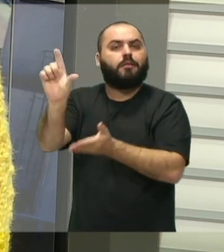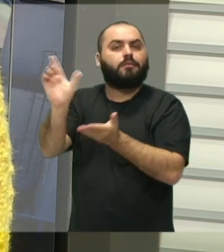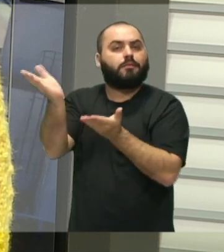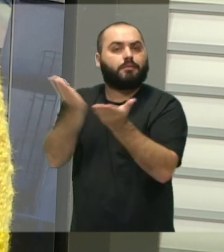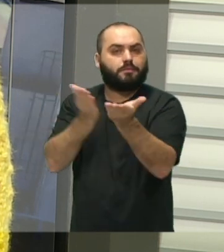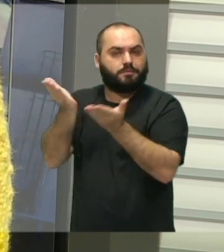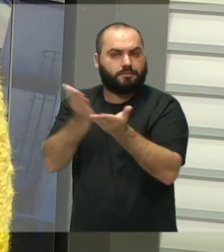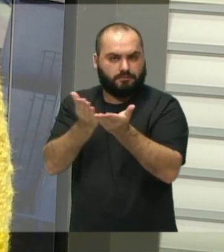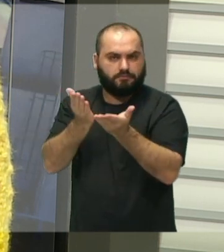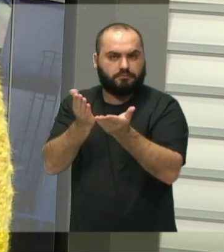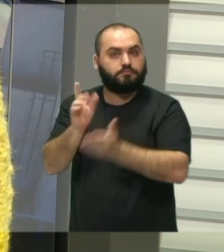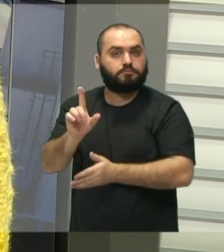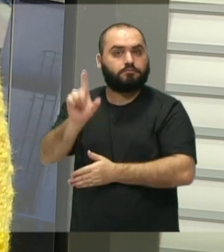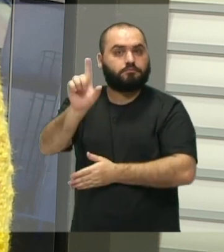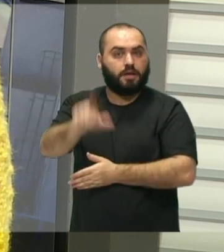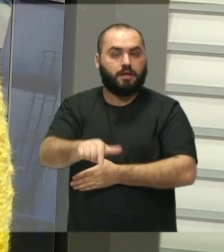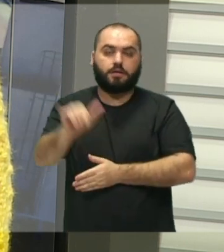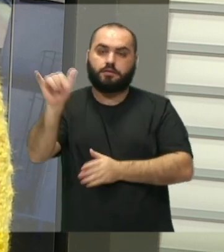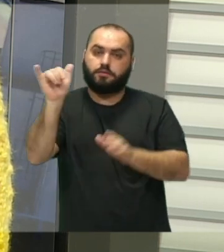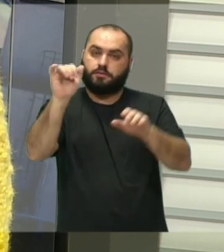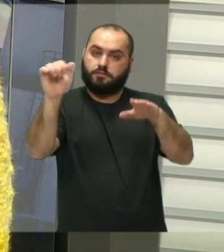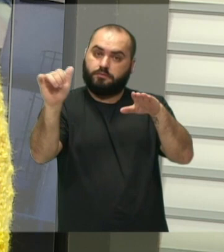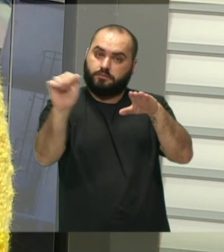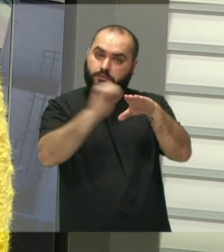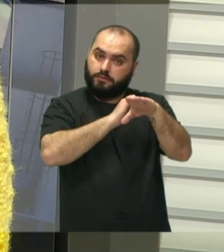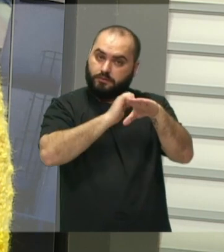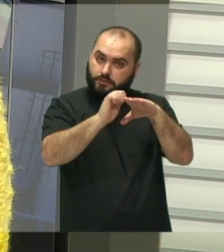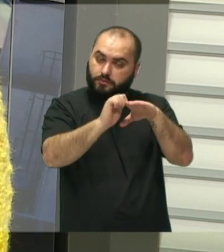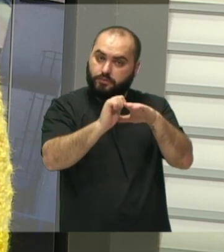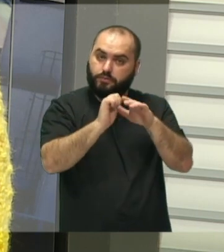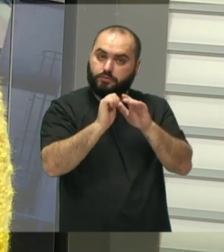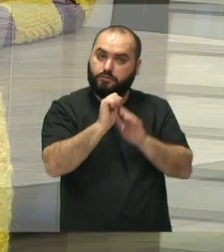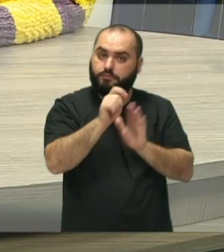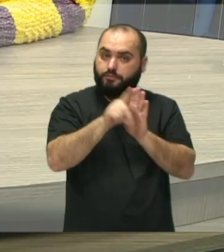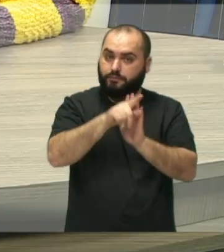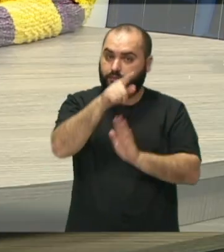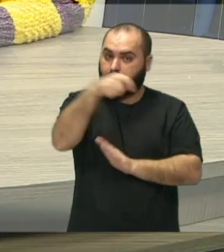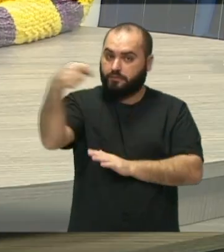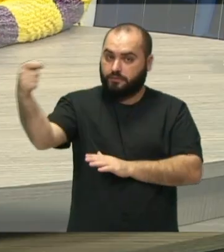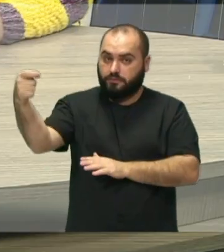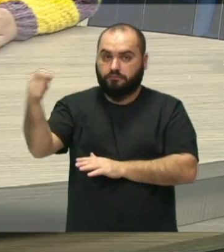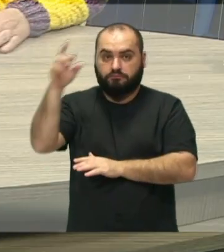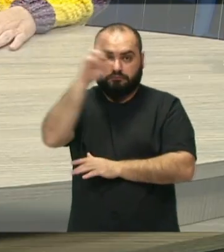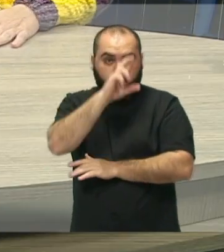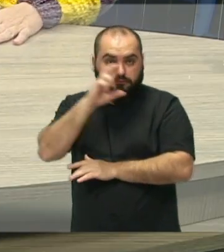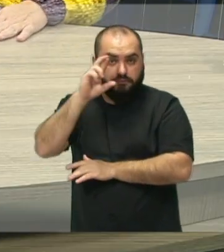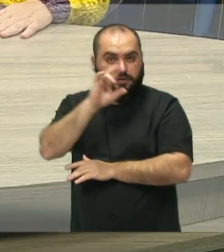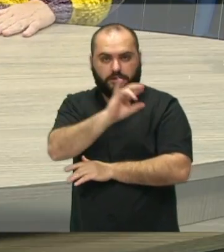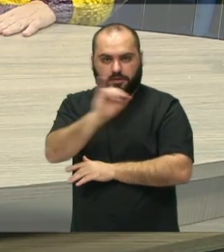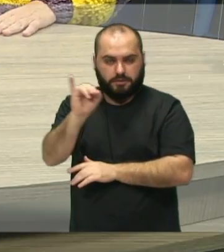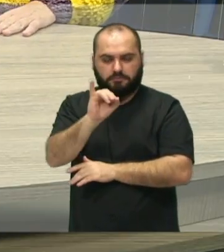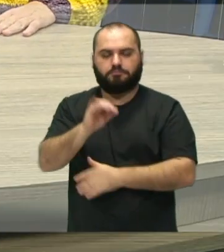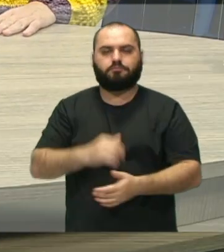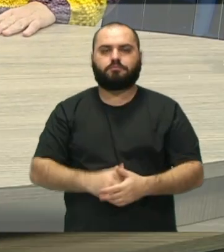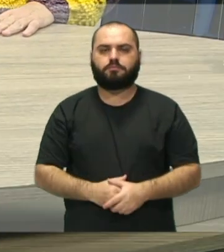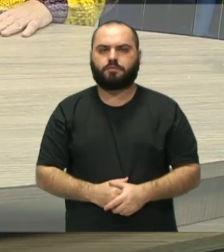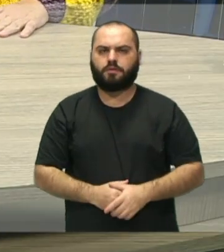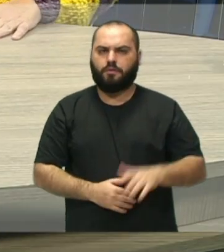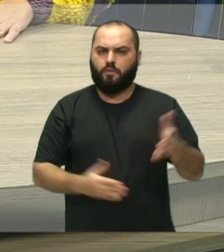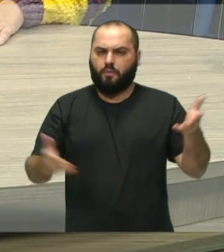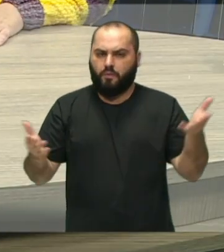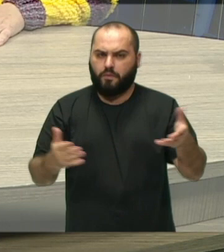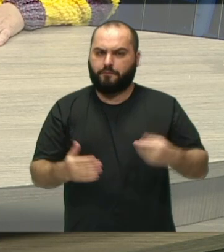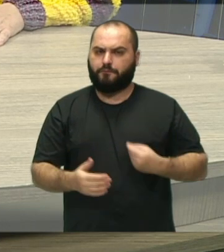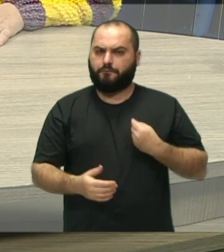em uma ação desenvolvida em parceria com o Observatório Social de Itajaí. E quem está conosco hoje é o palestrante